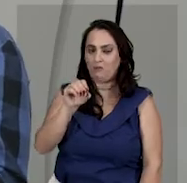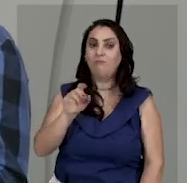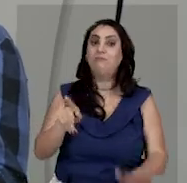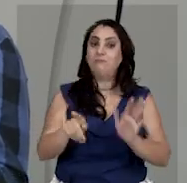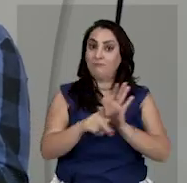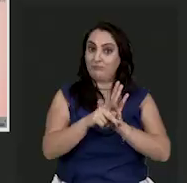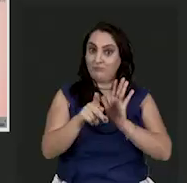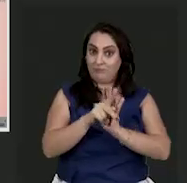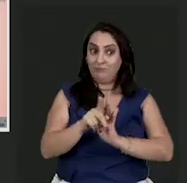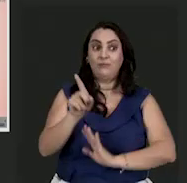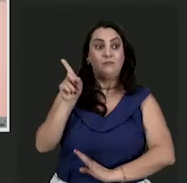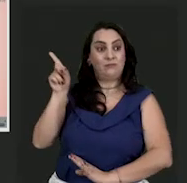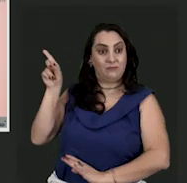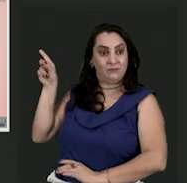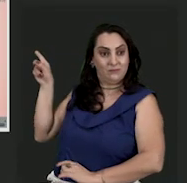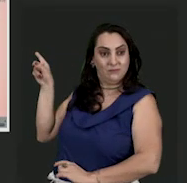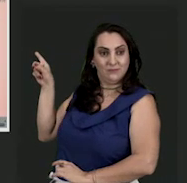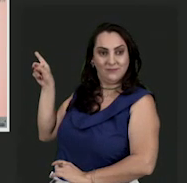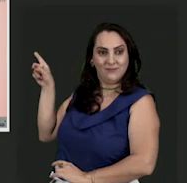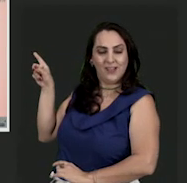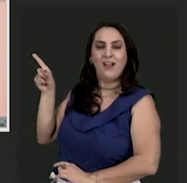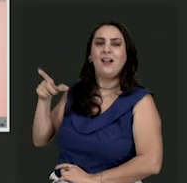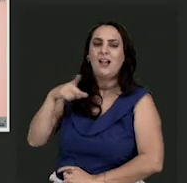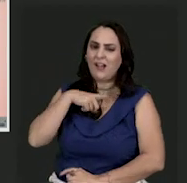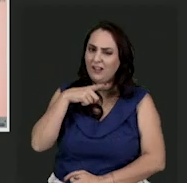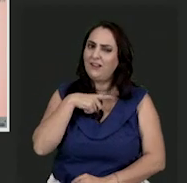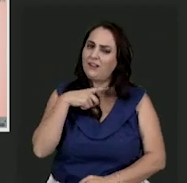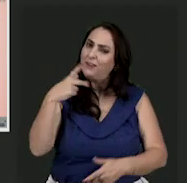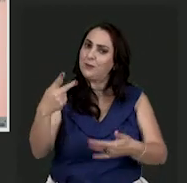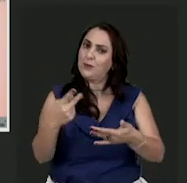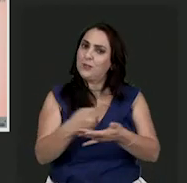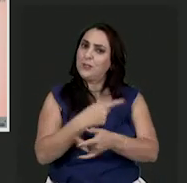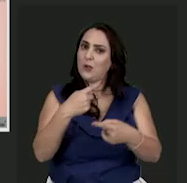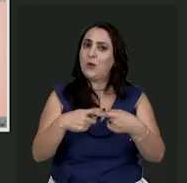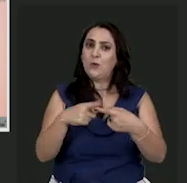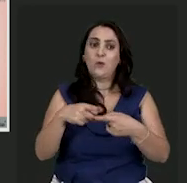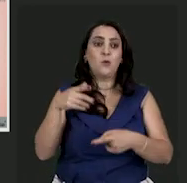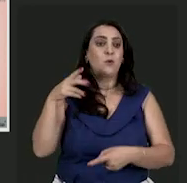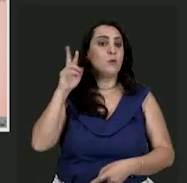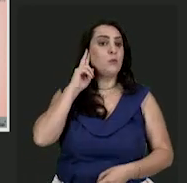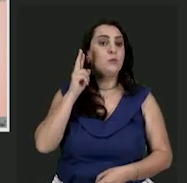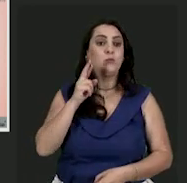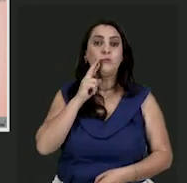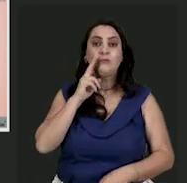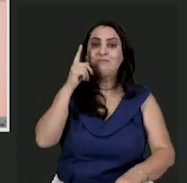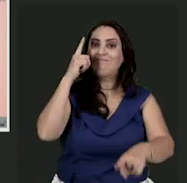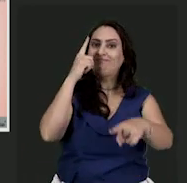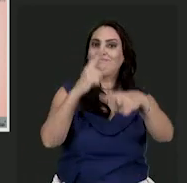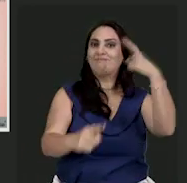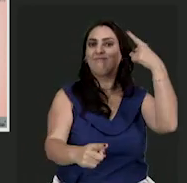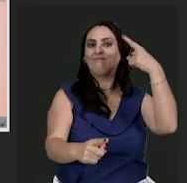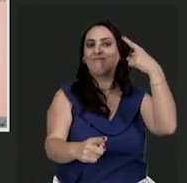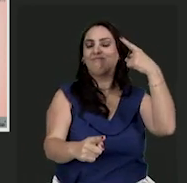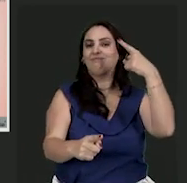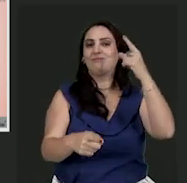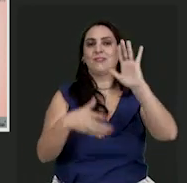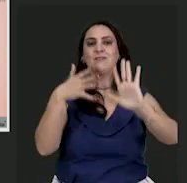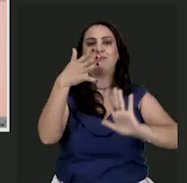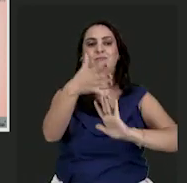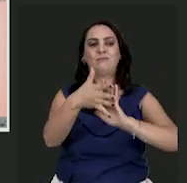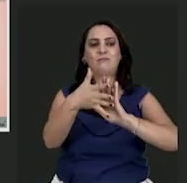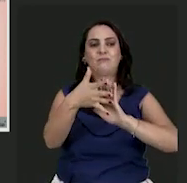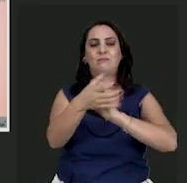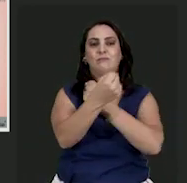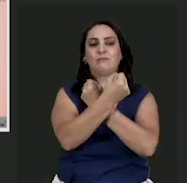até emblemática aí, onde o surdo ele é proibido de utilizar as línguas de sinais. Então eles tinham as mãos